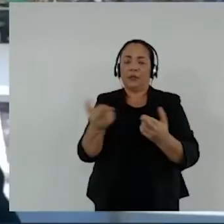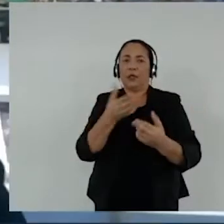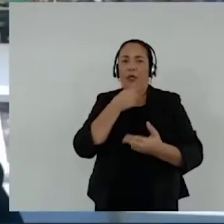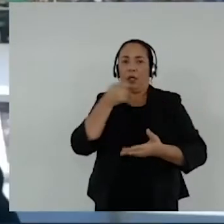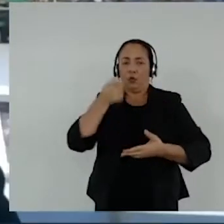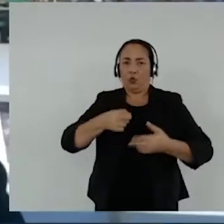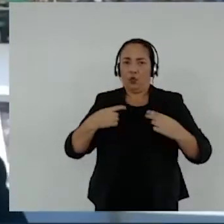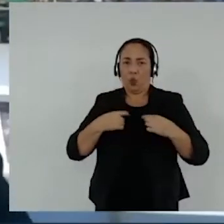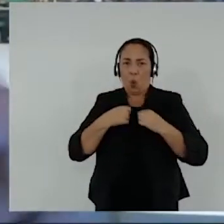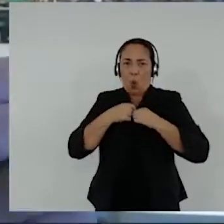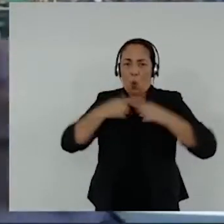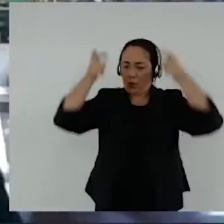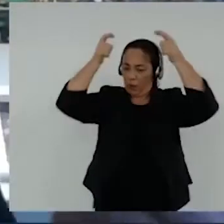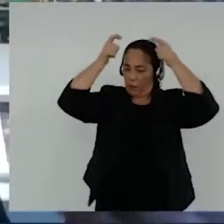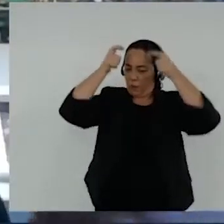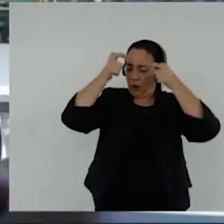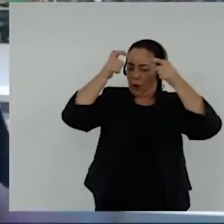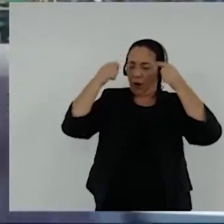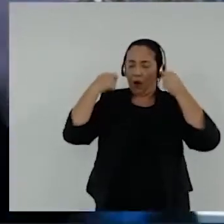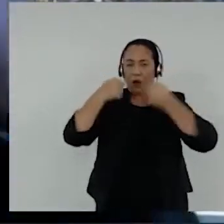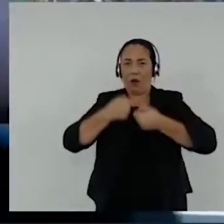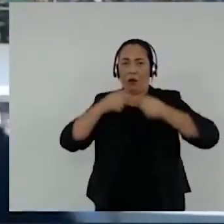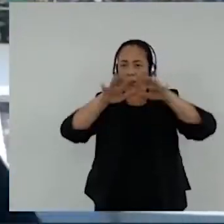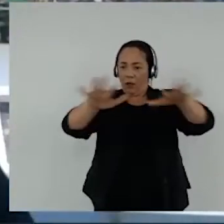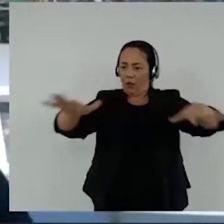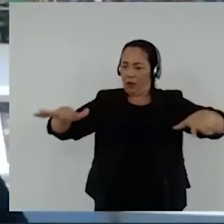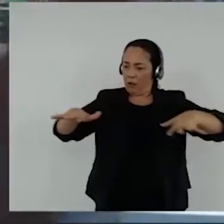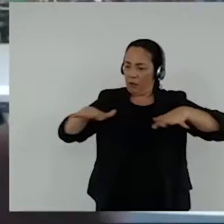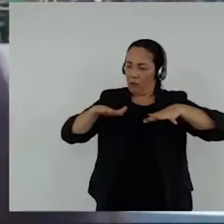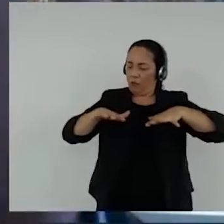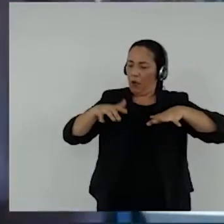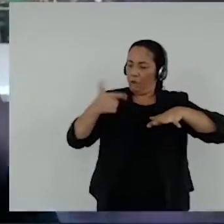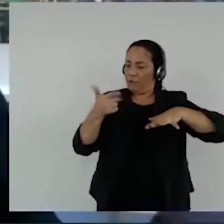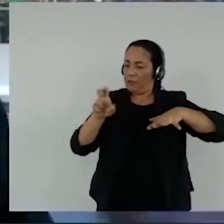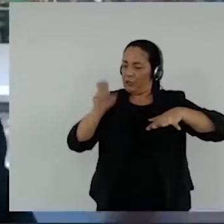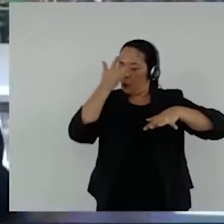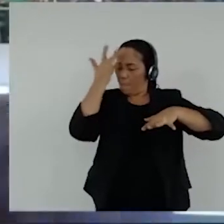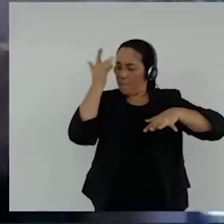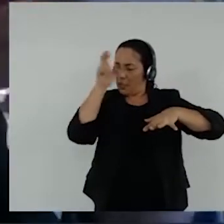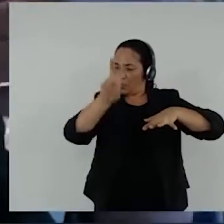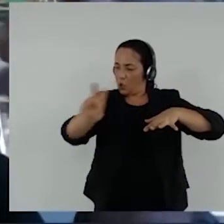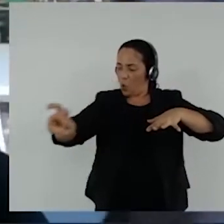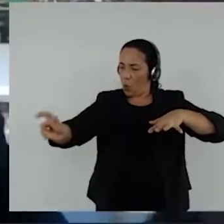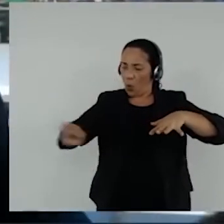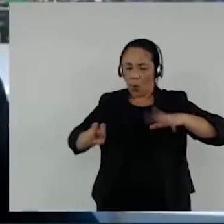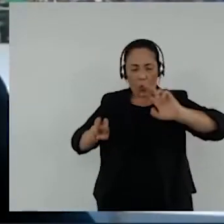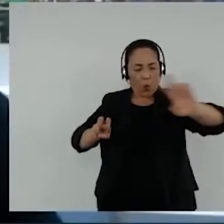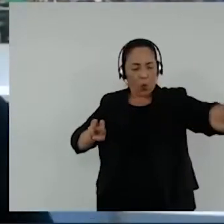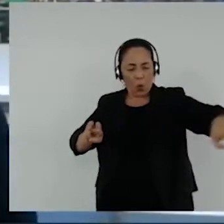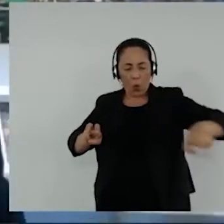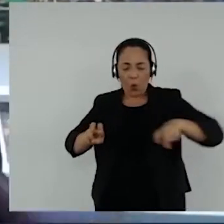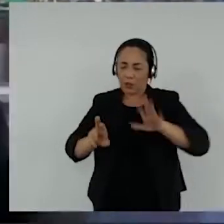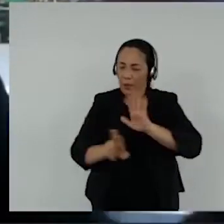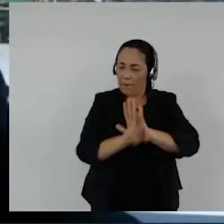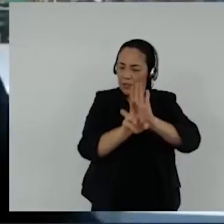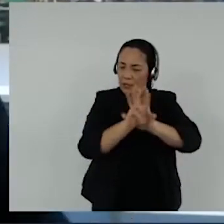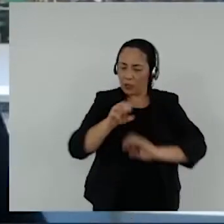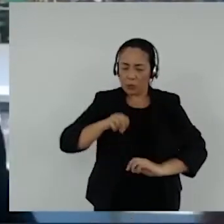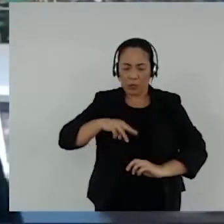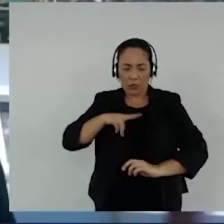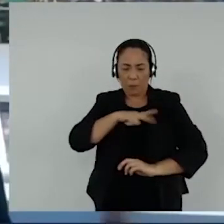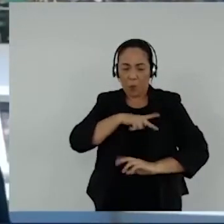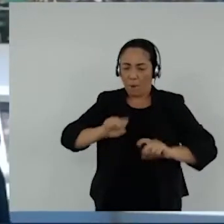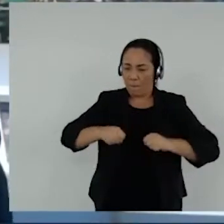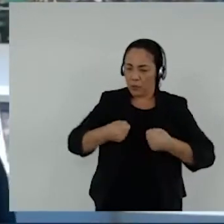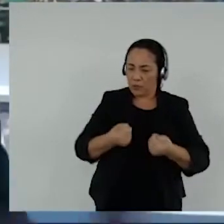não desejada. Uma sessão onde tem 25 jurados, juiz, presidente, secretários, oficiais de justiça, representante do Ministério Público, defesa,